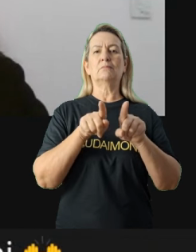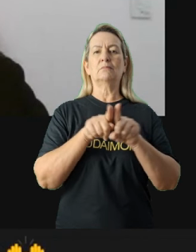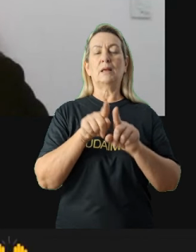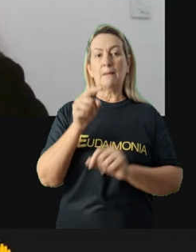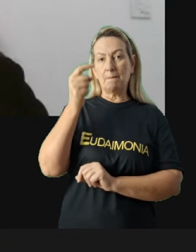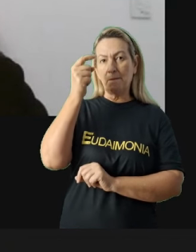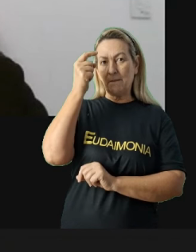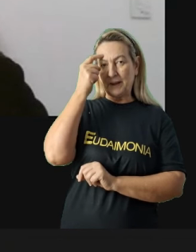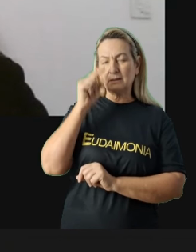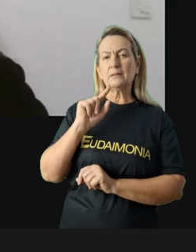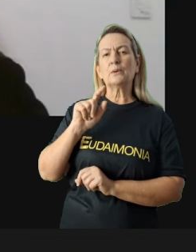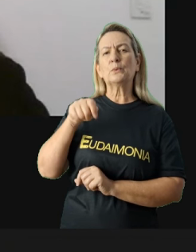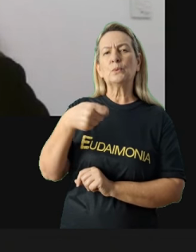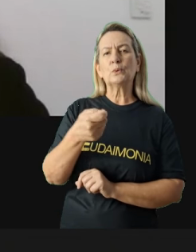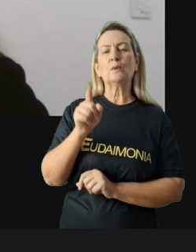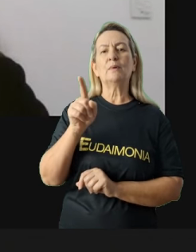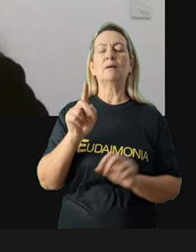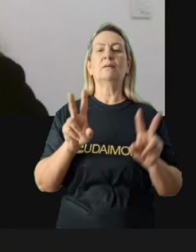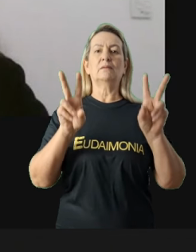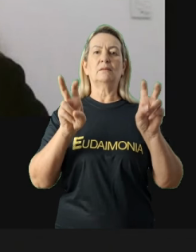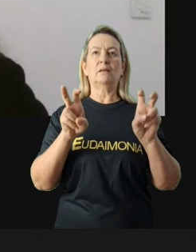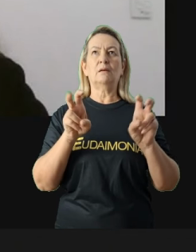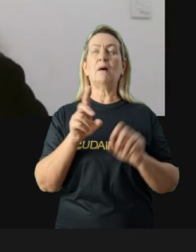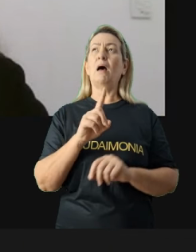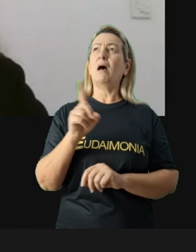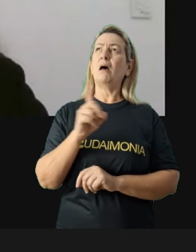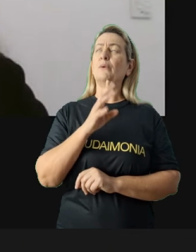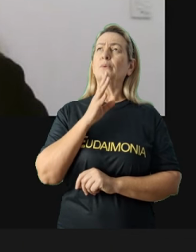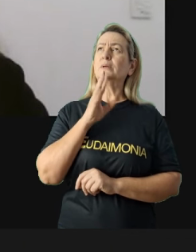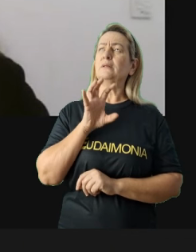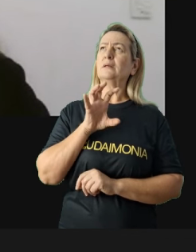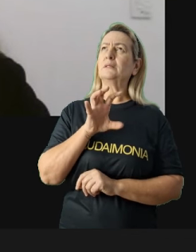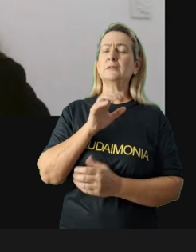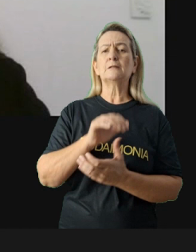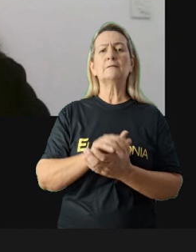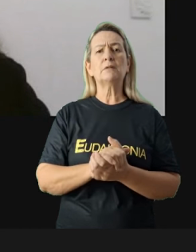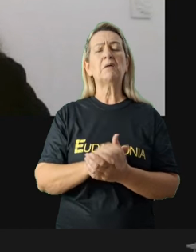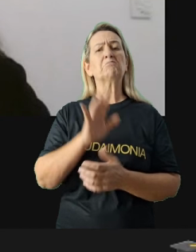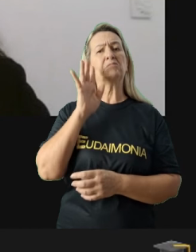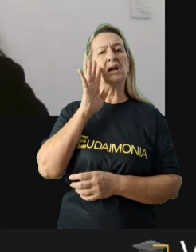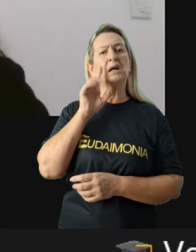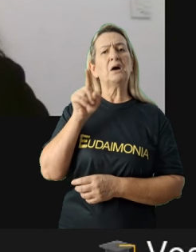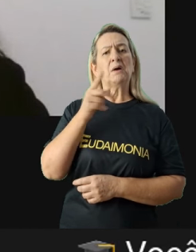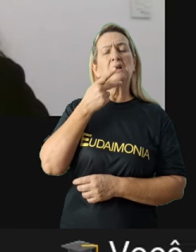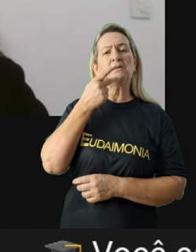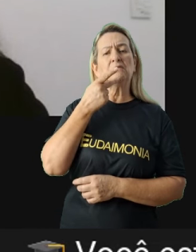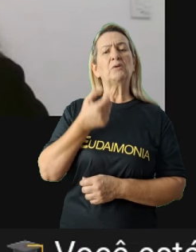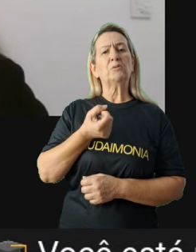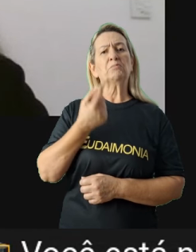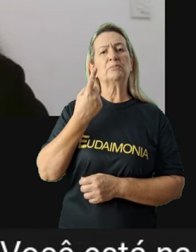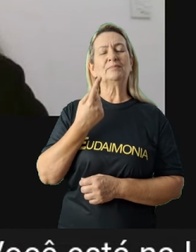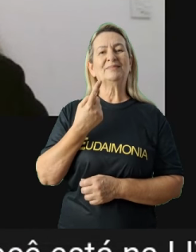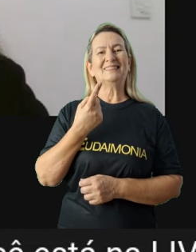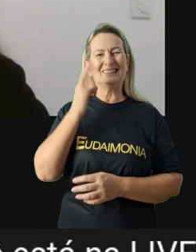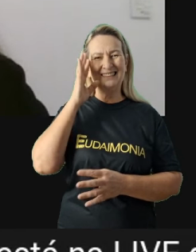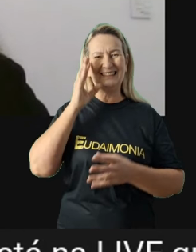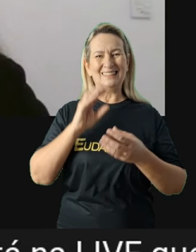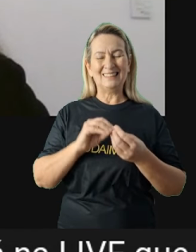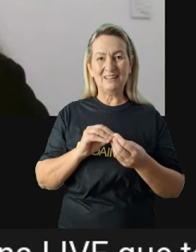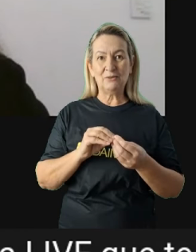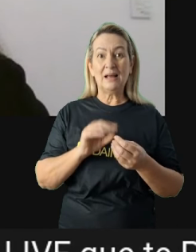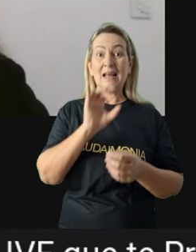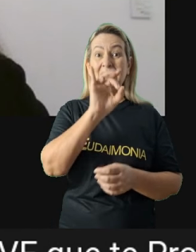foi a percepção de vocês, de pensar sobre algo que, poxa, eu não tinha visto por esse lado aí que a Isis colocou. Pô, a Isis falou um